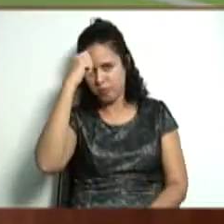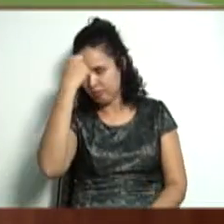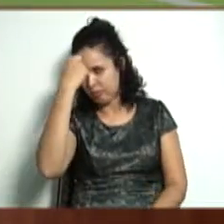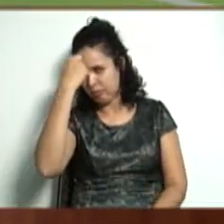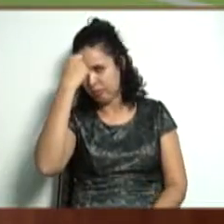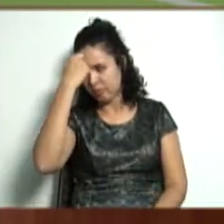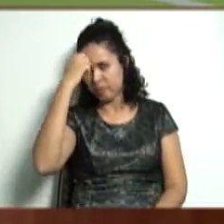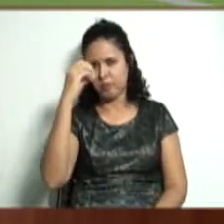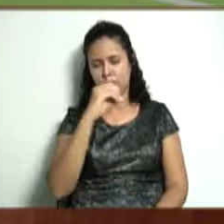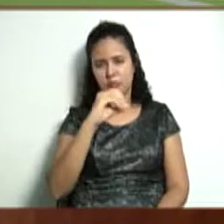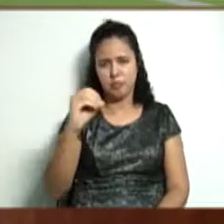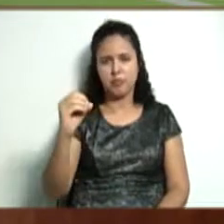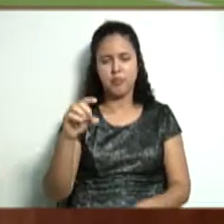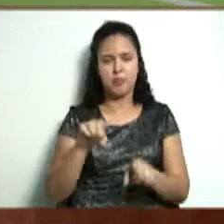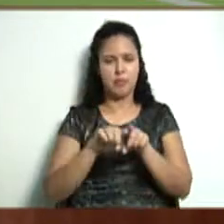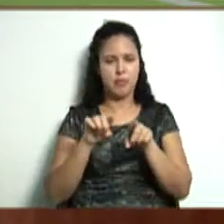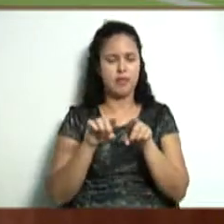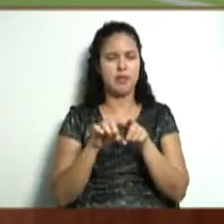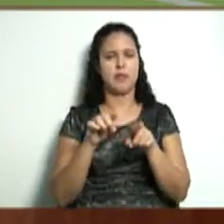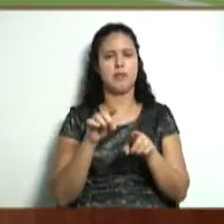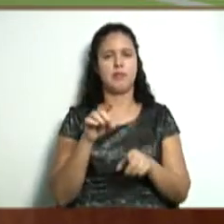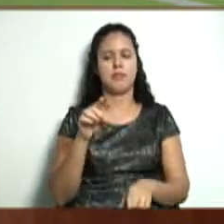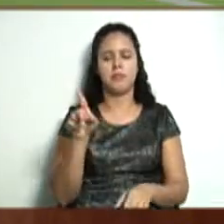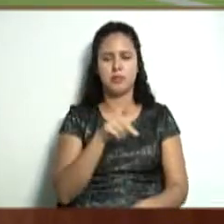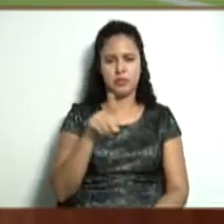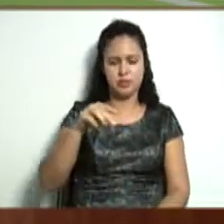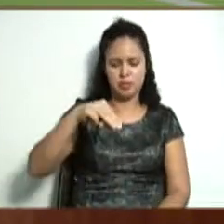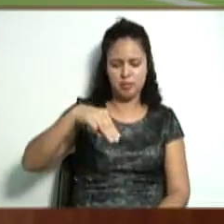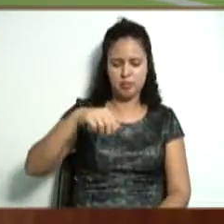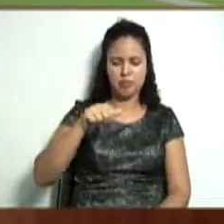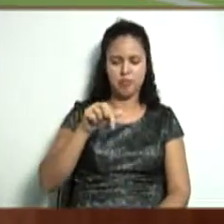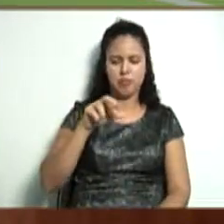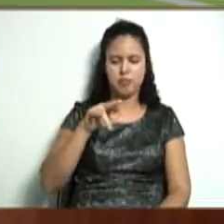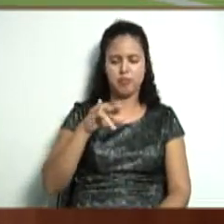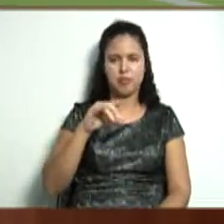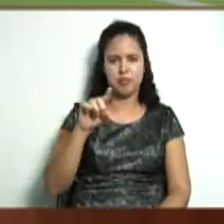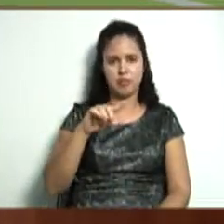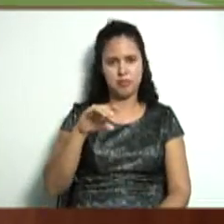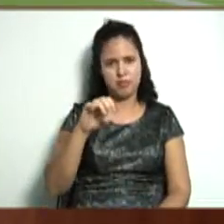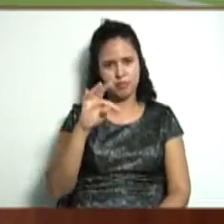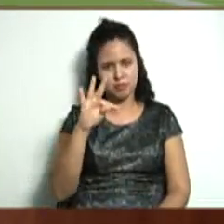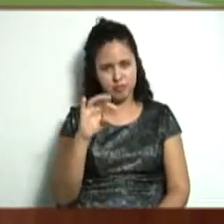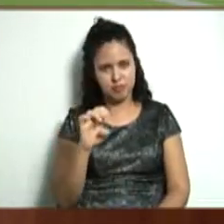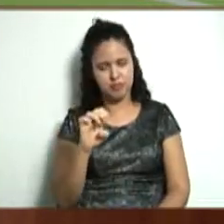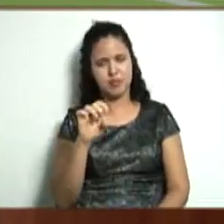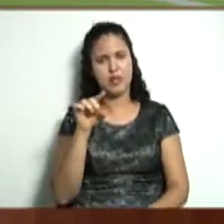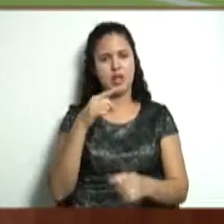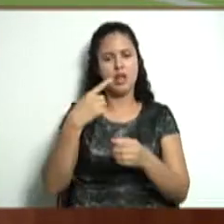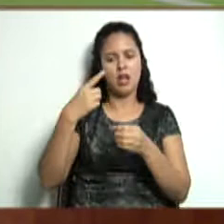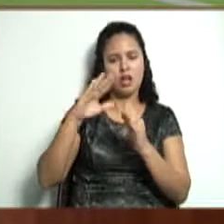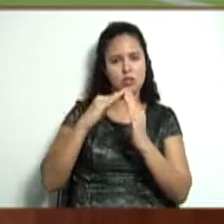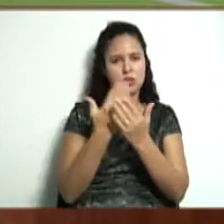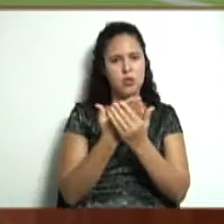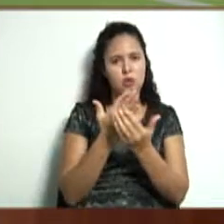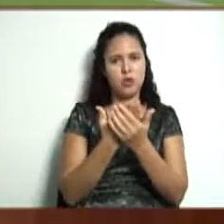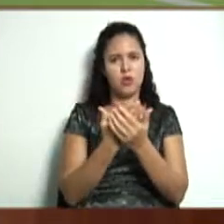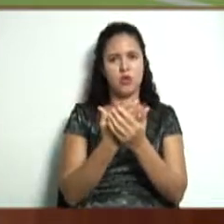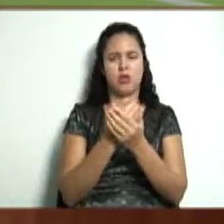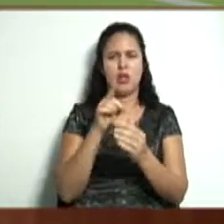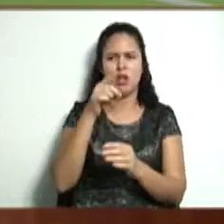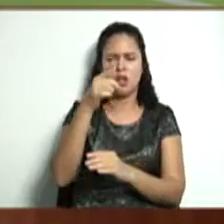a professora Marisete Maria Pereira Duarte, da Escola JK, em Rolim de Moura,